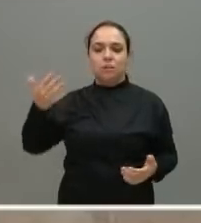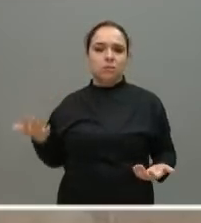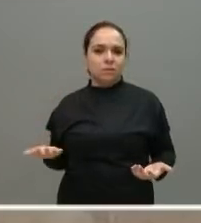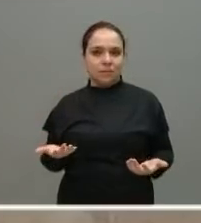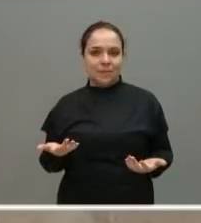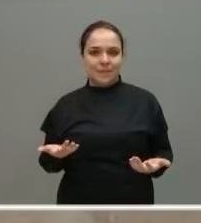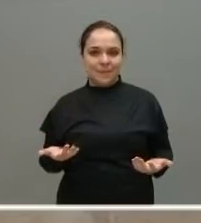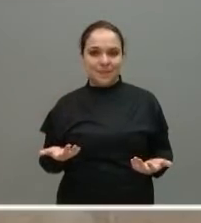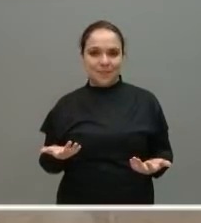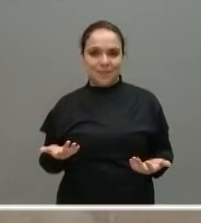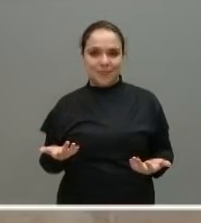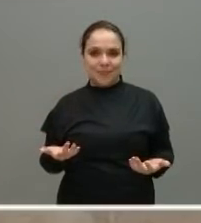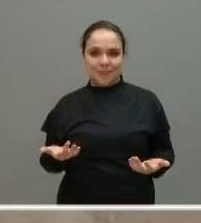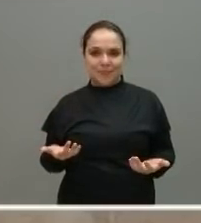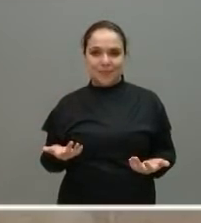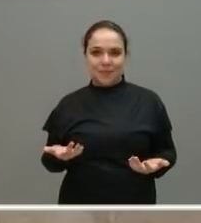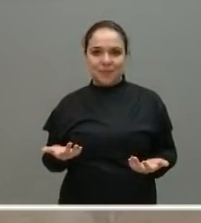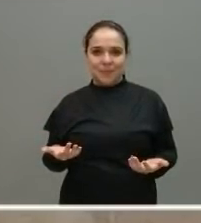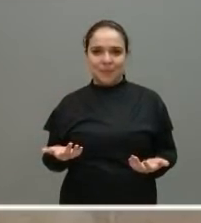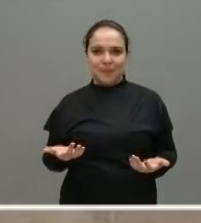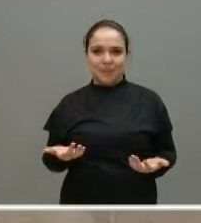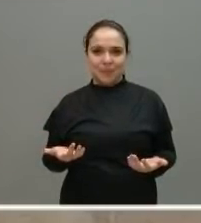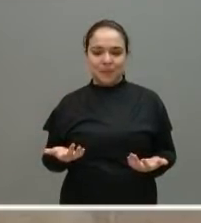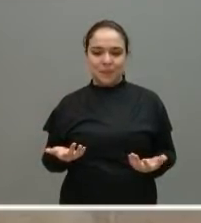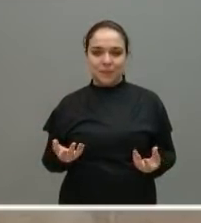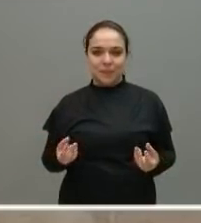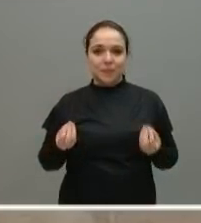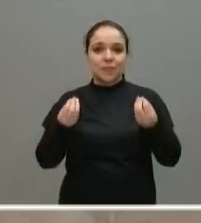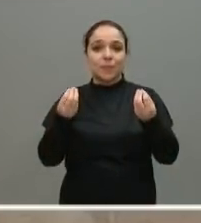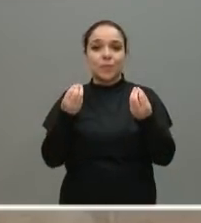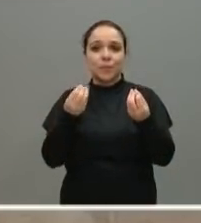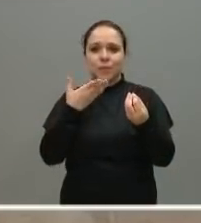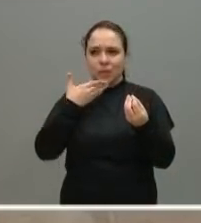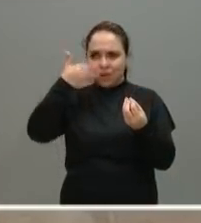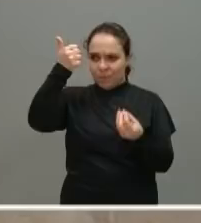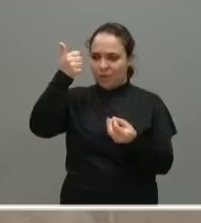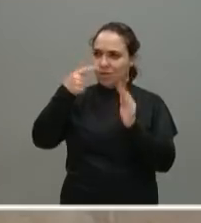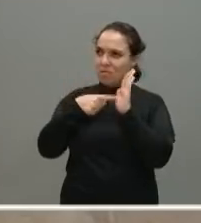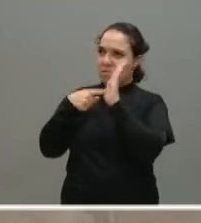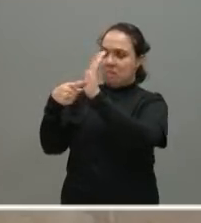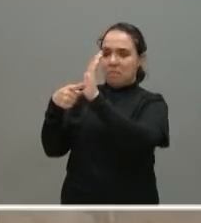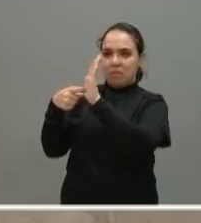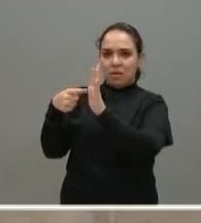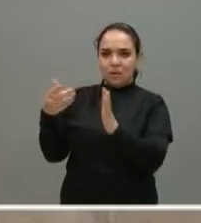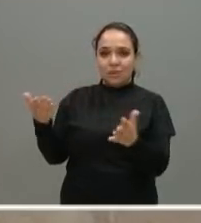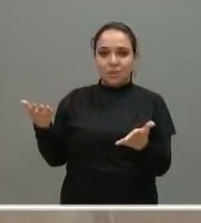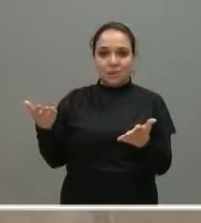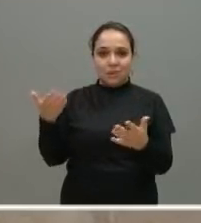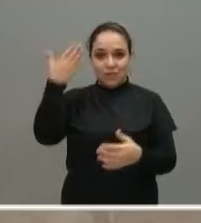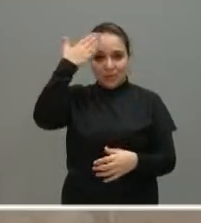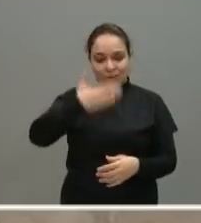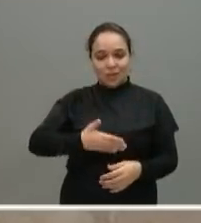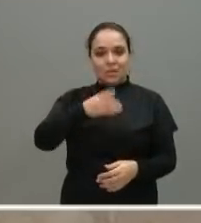melhor, o melhor. Mas não o melhor diante de Deus.